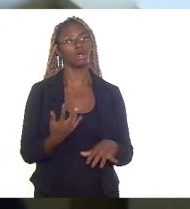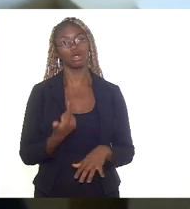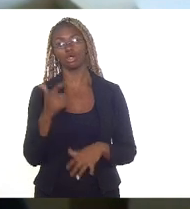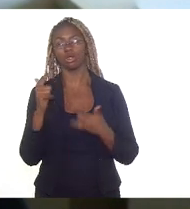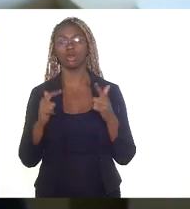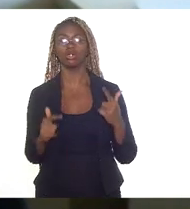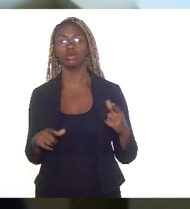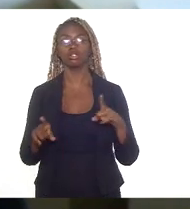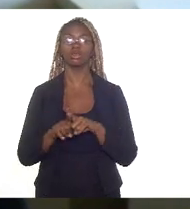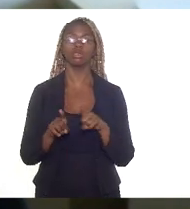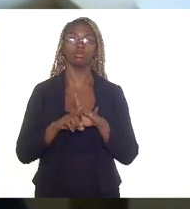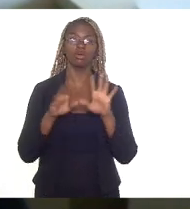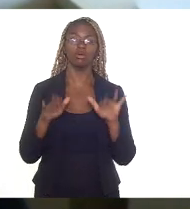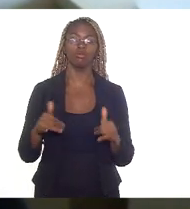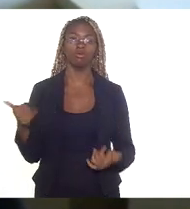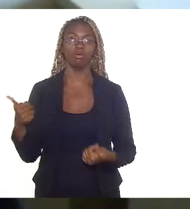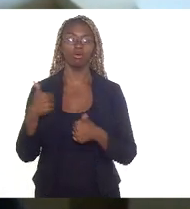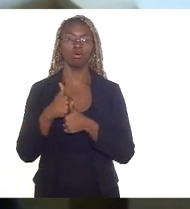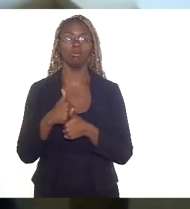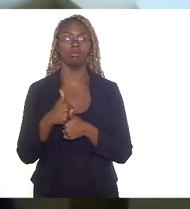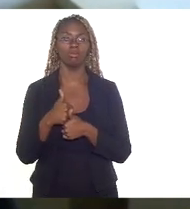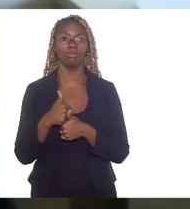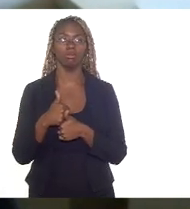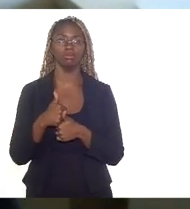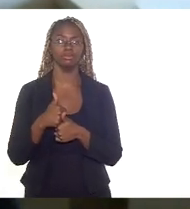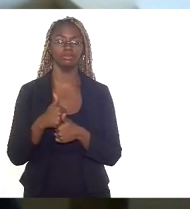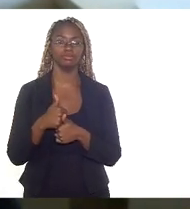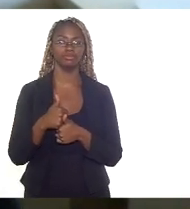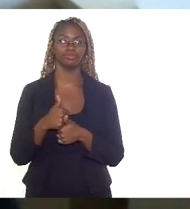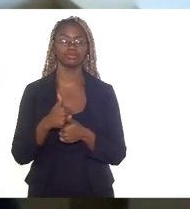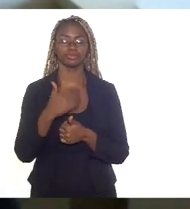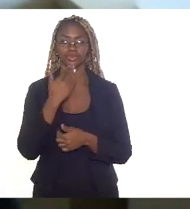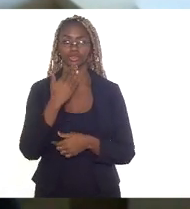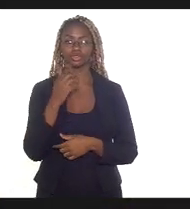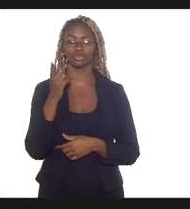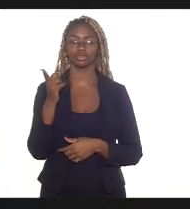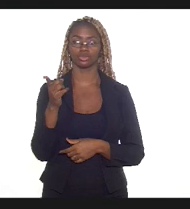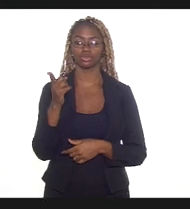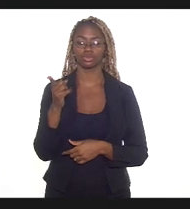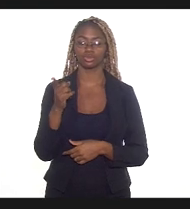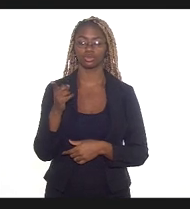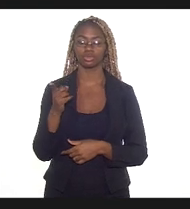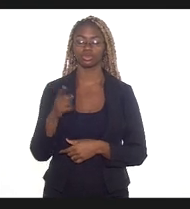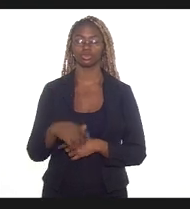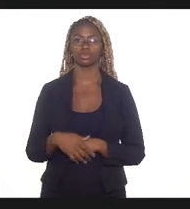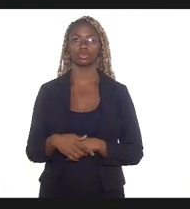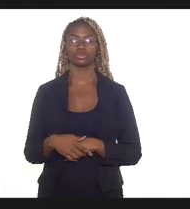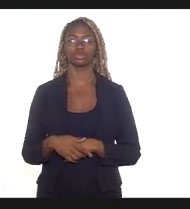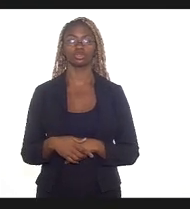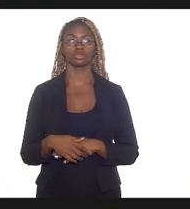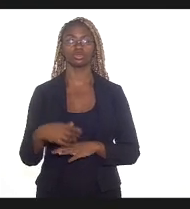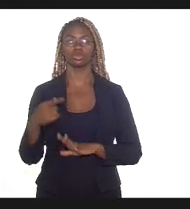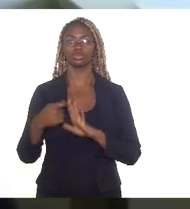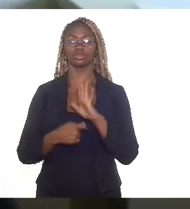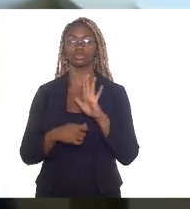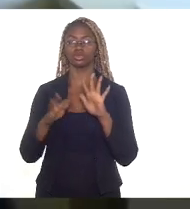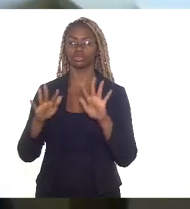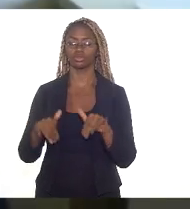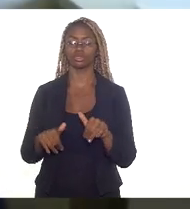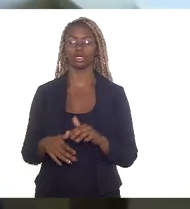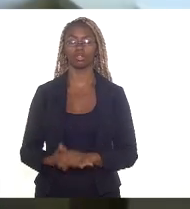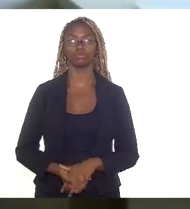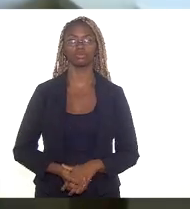por substitutivo e solicitando a Vossa Excelência forma final de